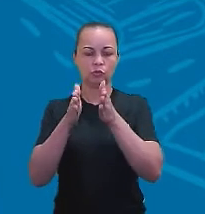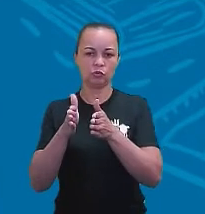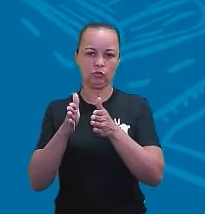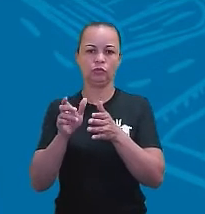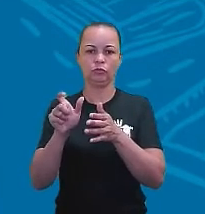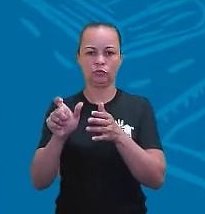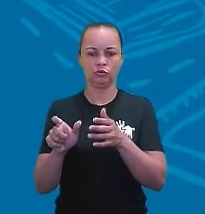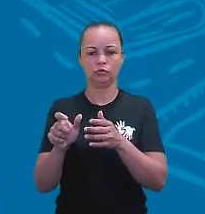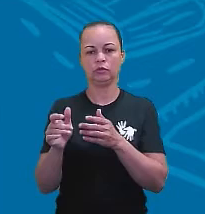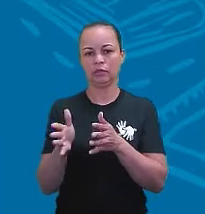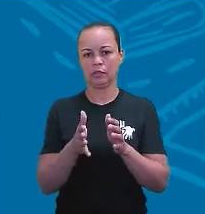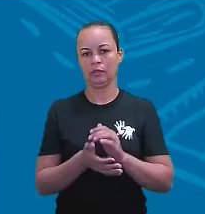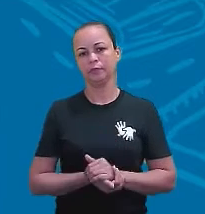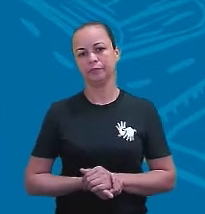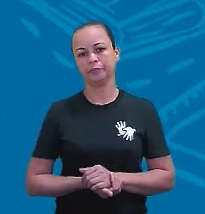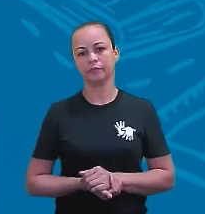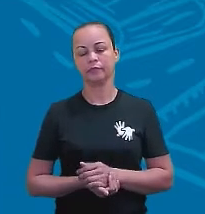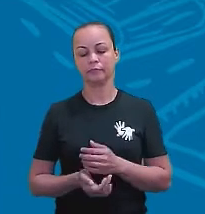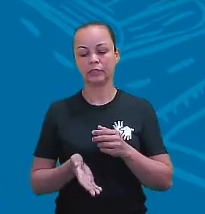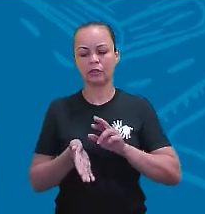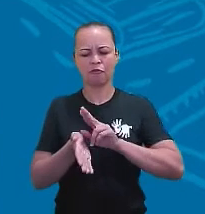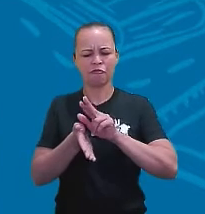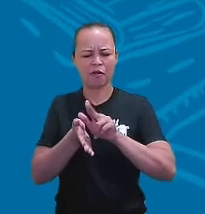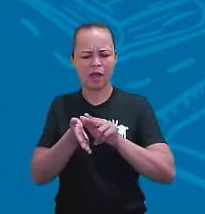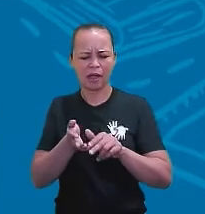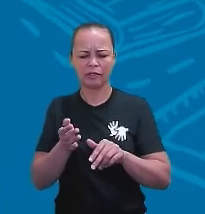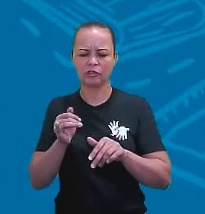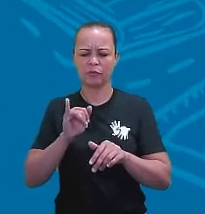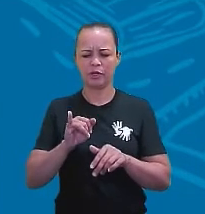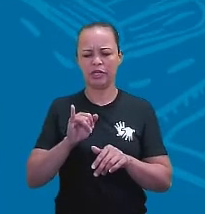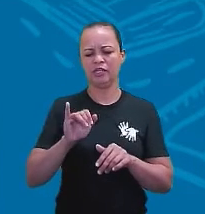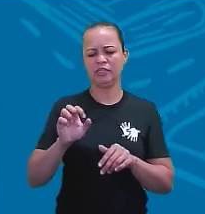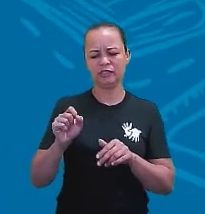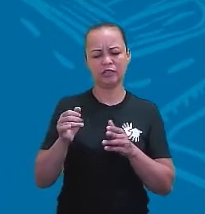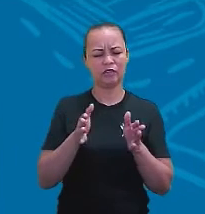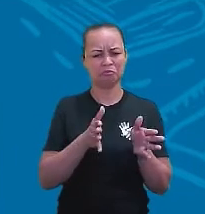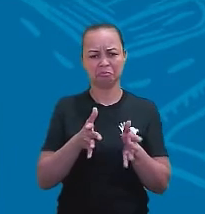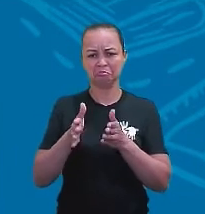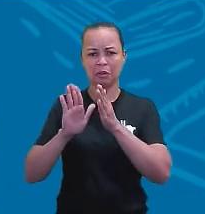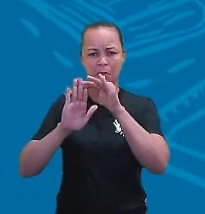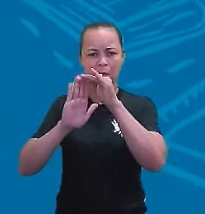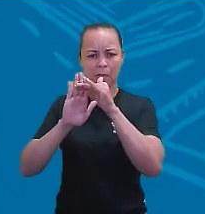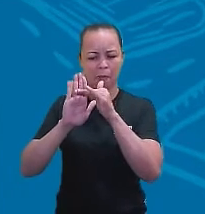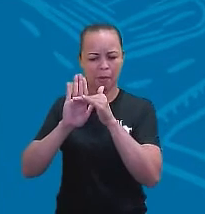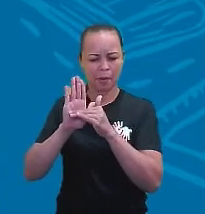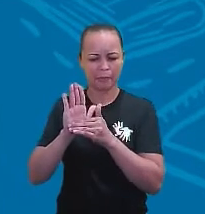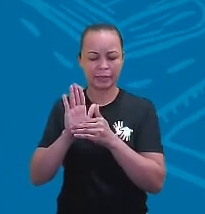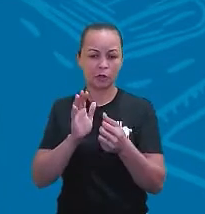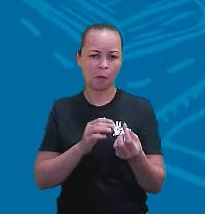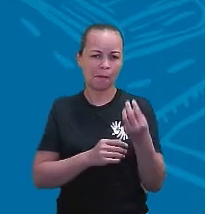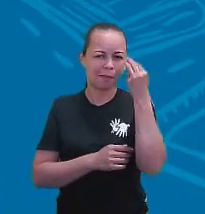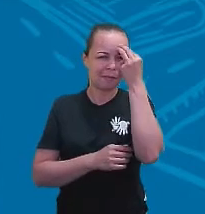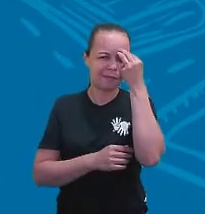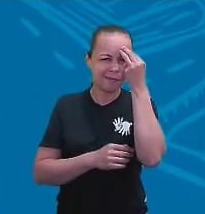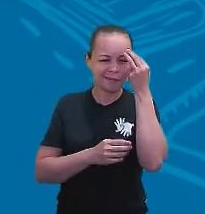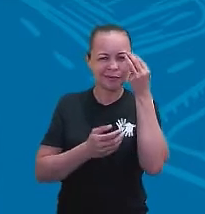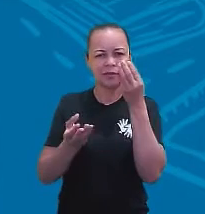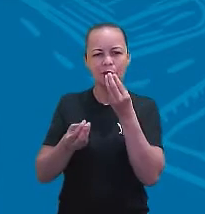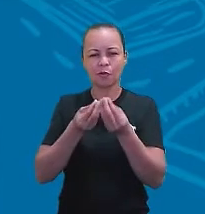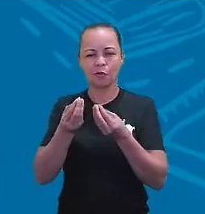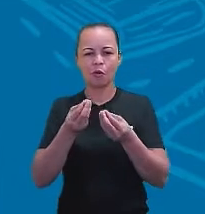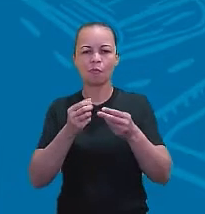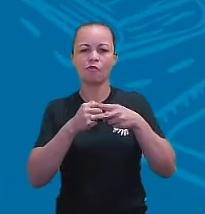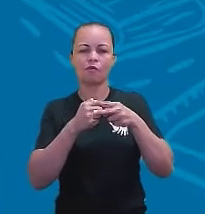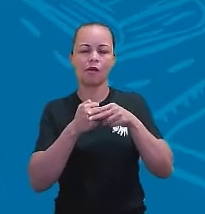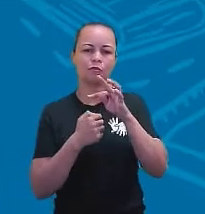you, he, she, it, we, you ou they. Certinho, gente? É só memorizar com qual forma do verbo to